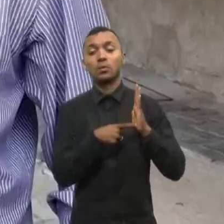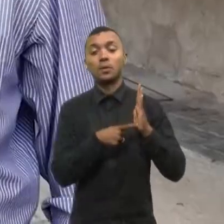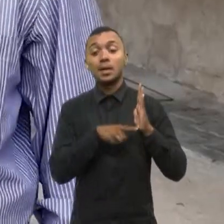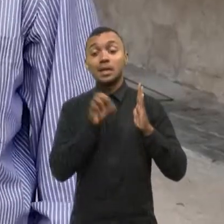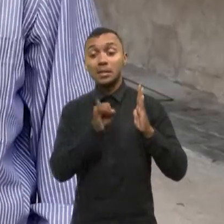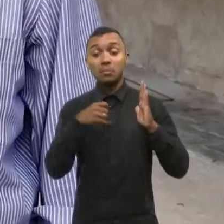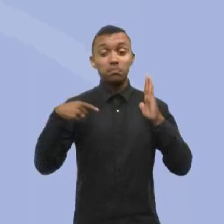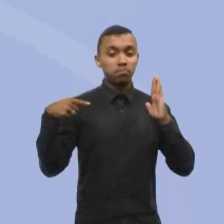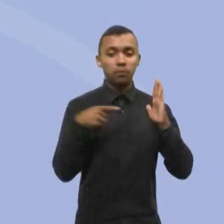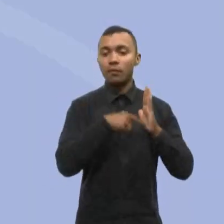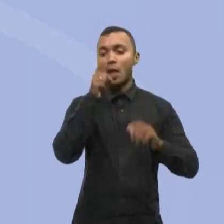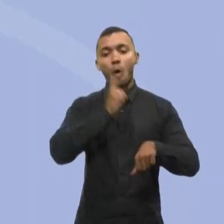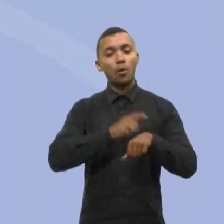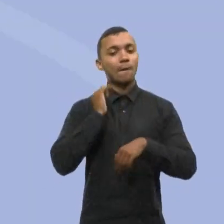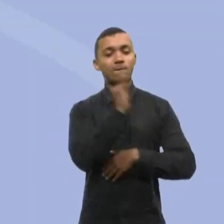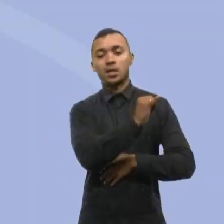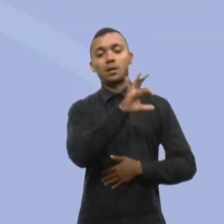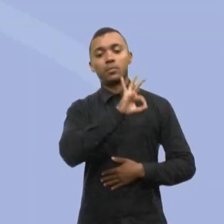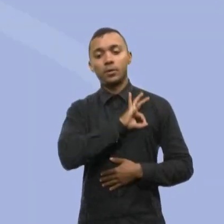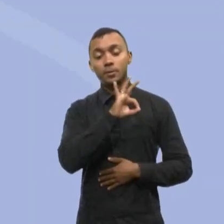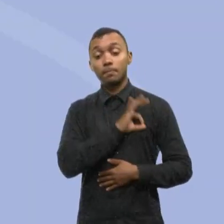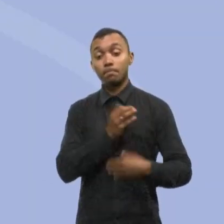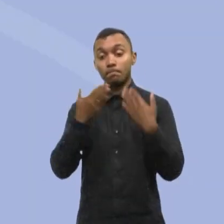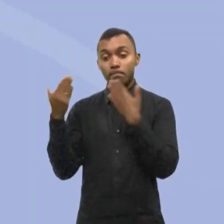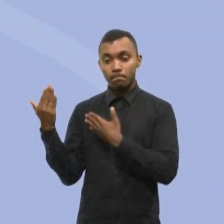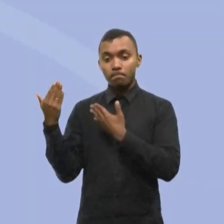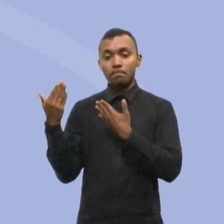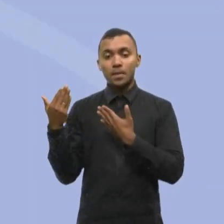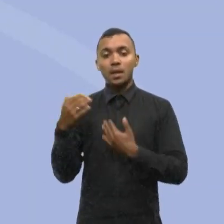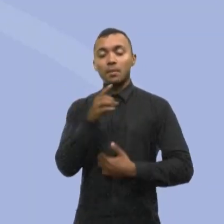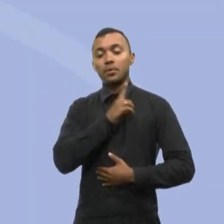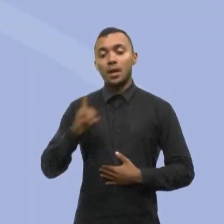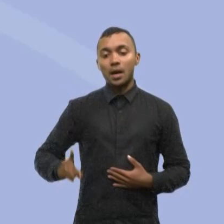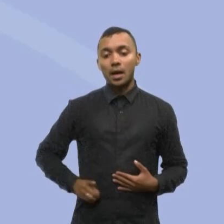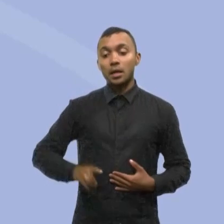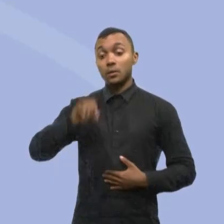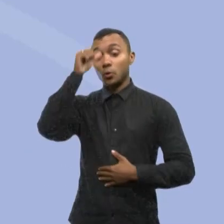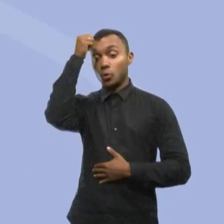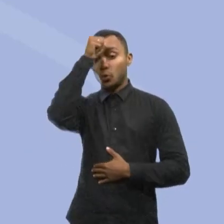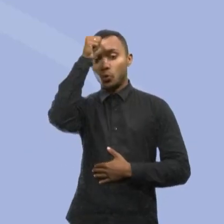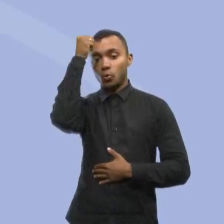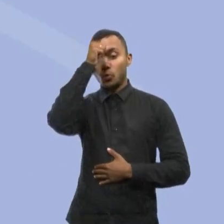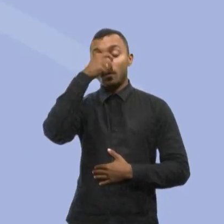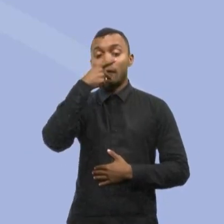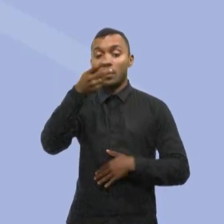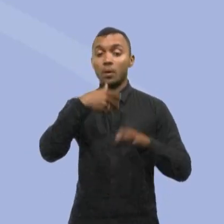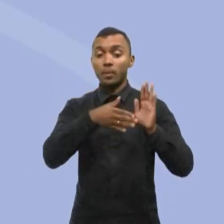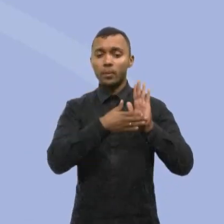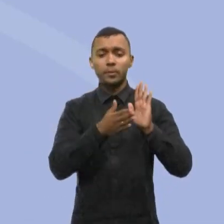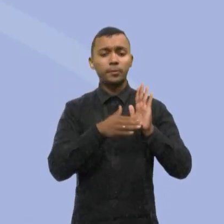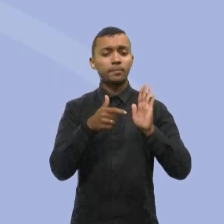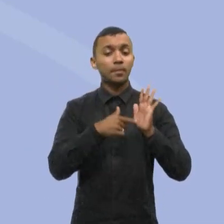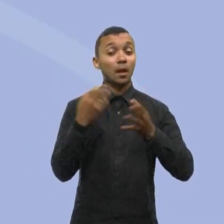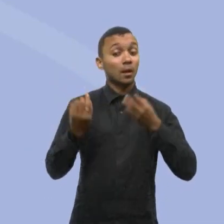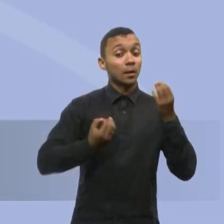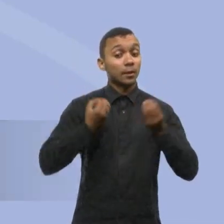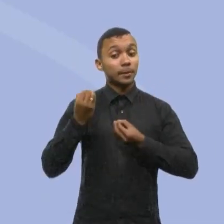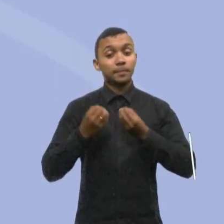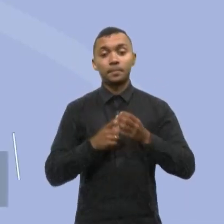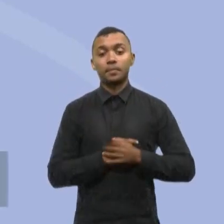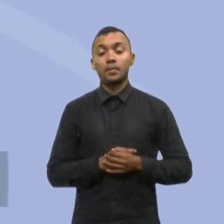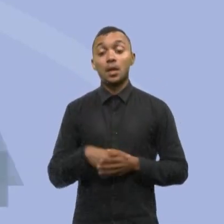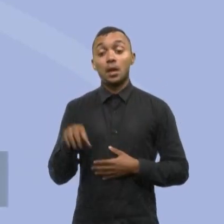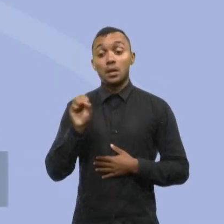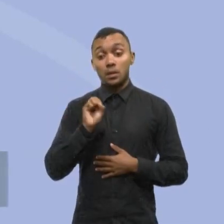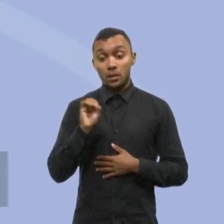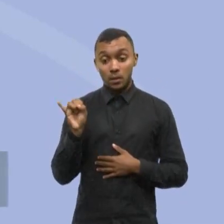com o CIOPS. O autor do projeto é o deputado Júlio César Filho, que justifica a proposta. Possibilita a